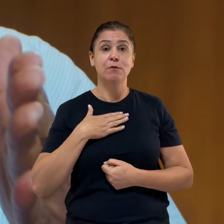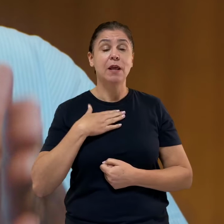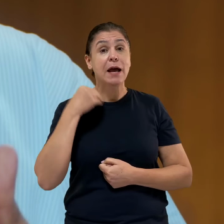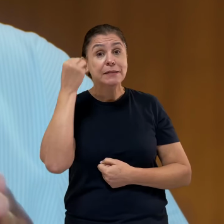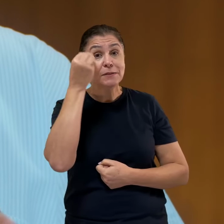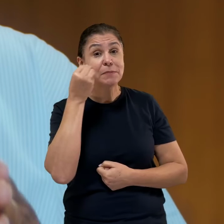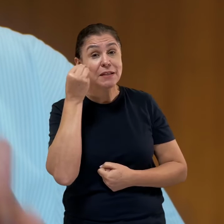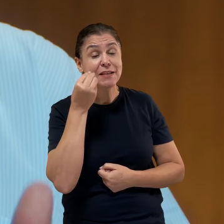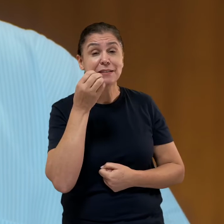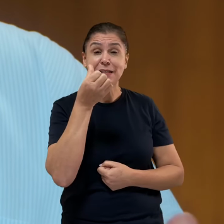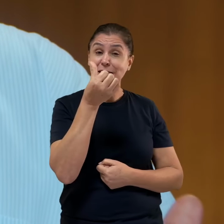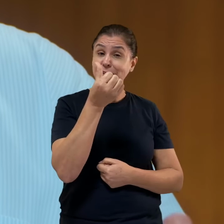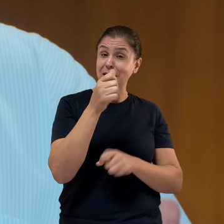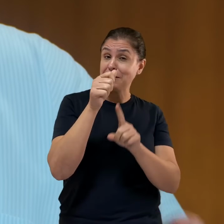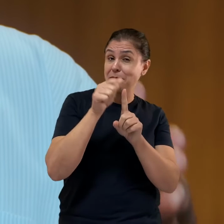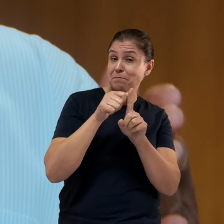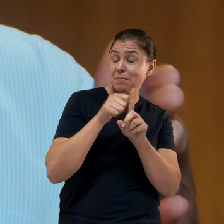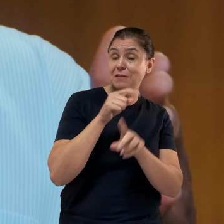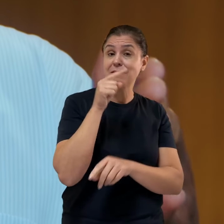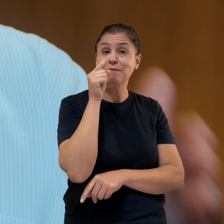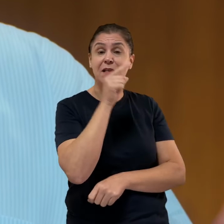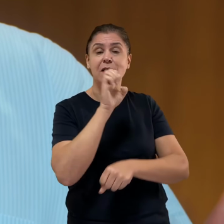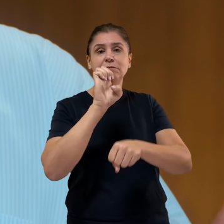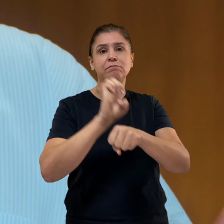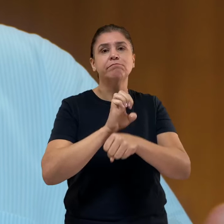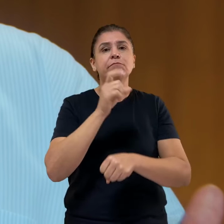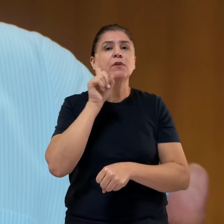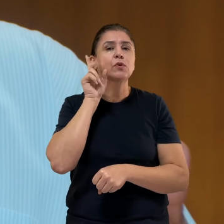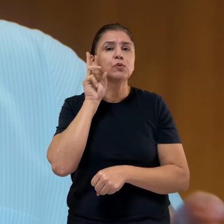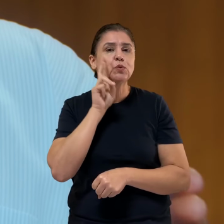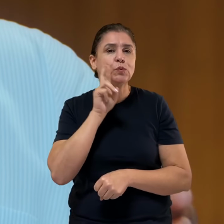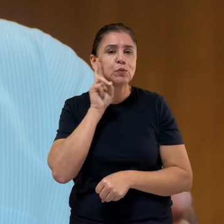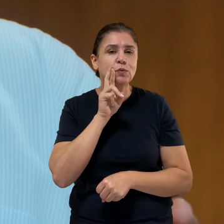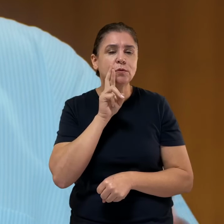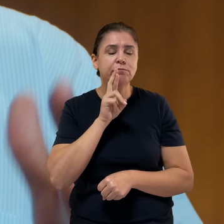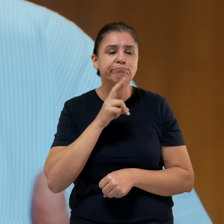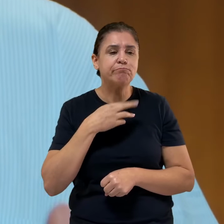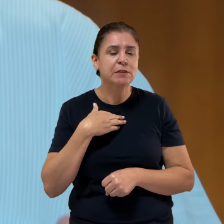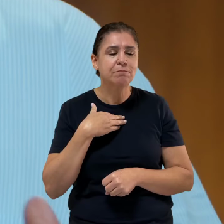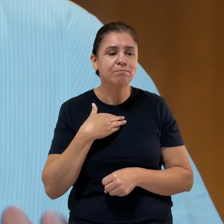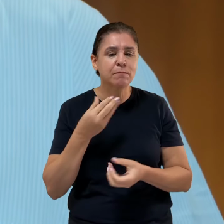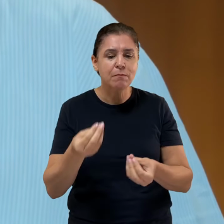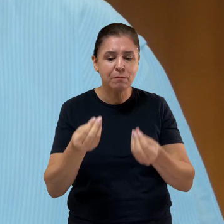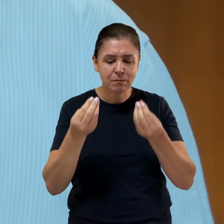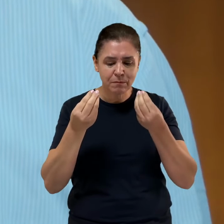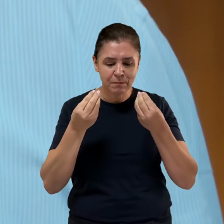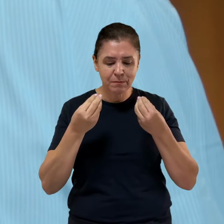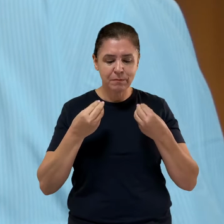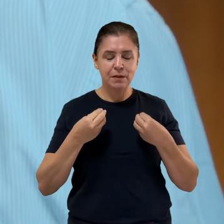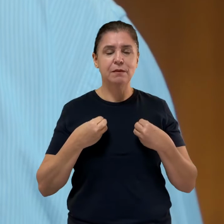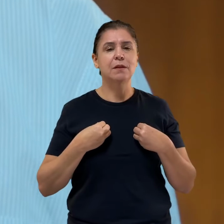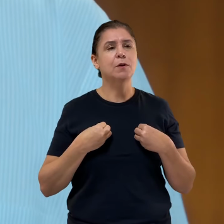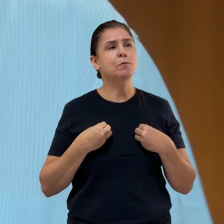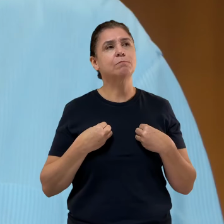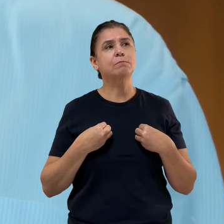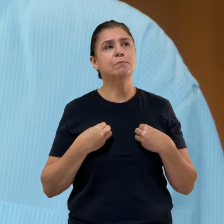passado esses seis meses em Rondônia me tirou, talvez,